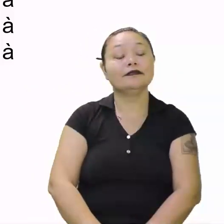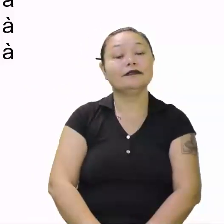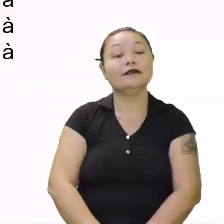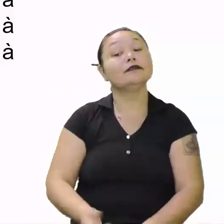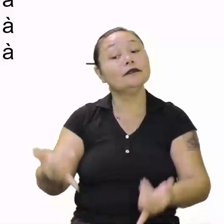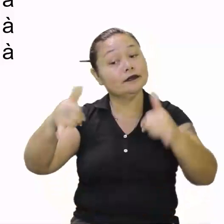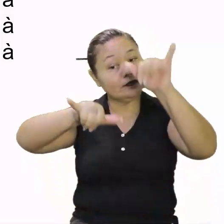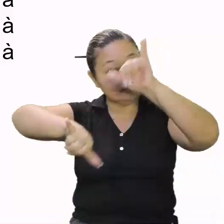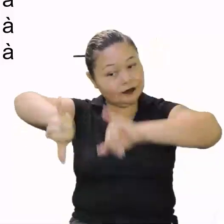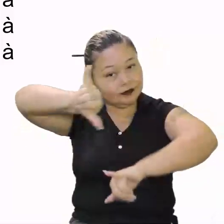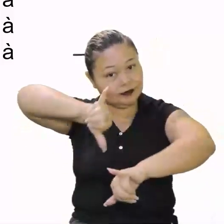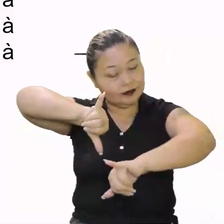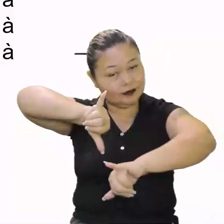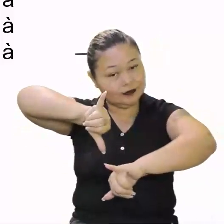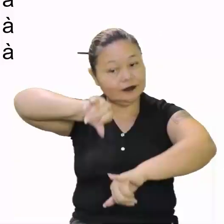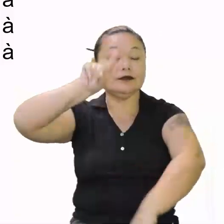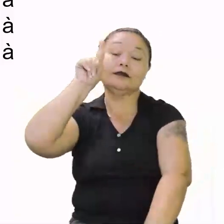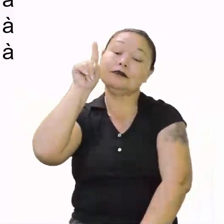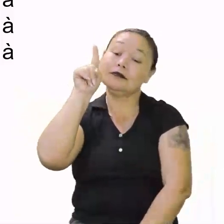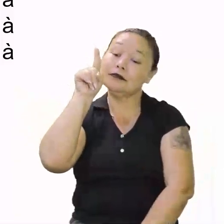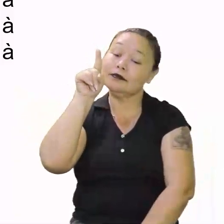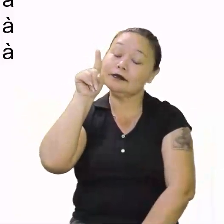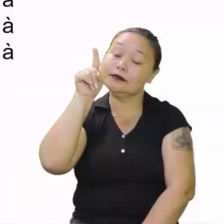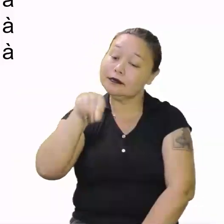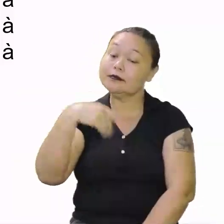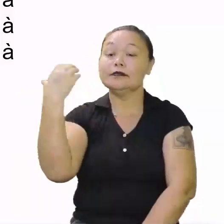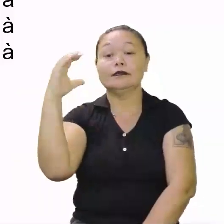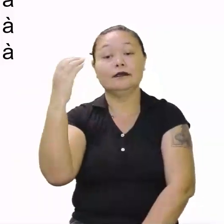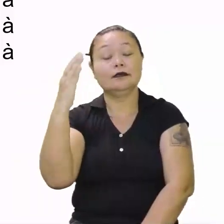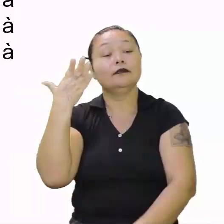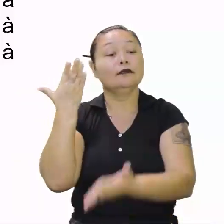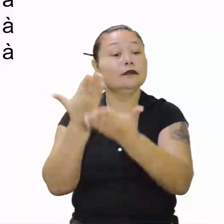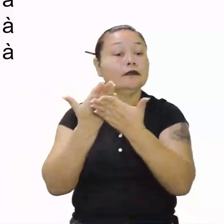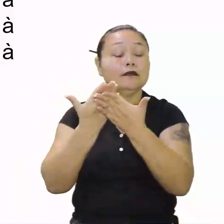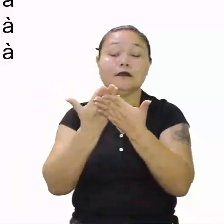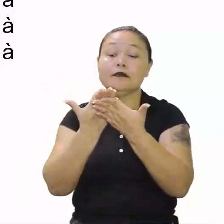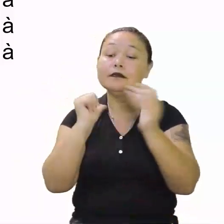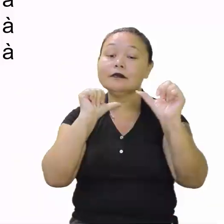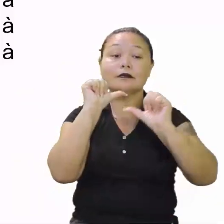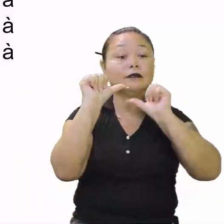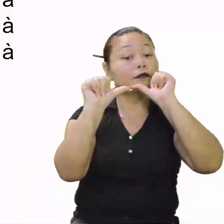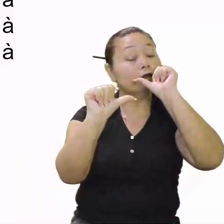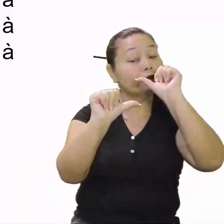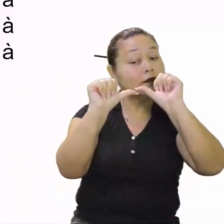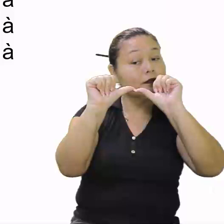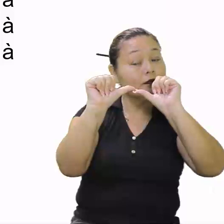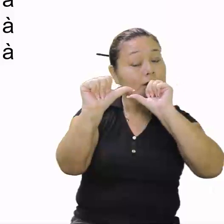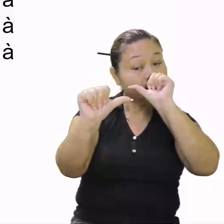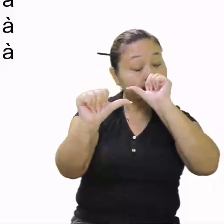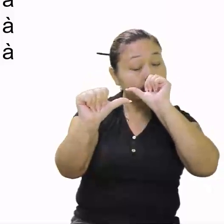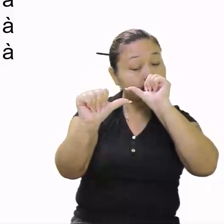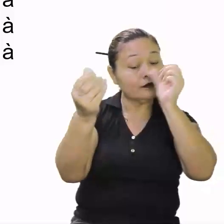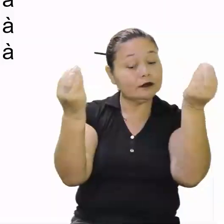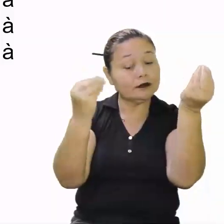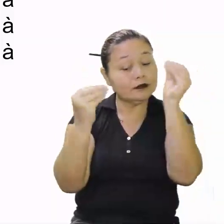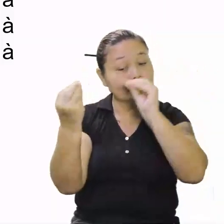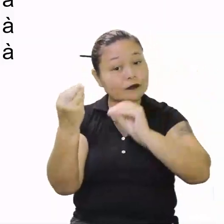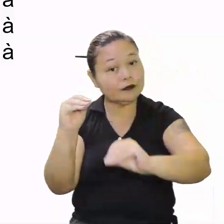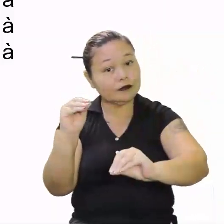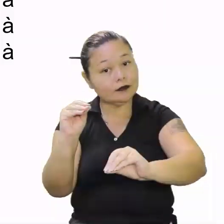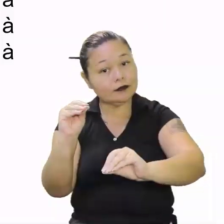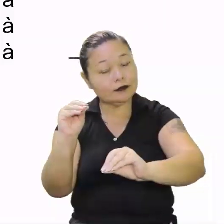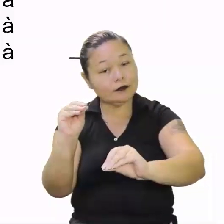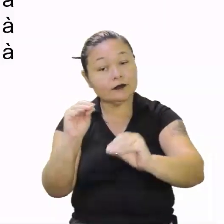A química é uma ciência que estuda as transformações e a